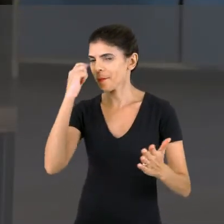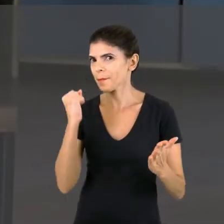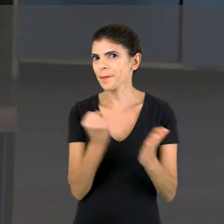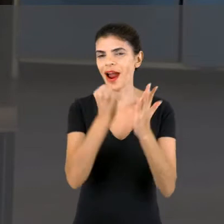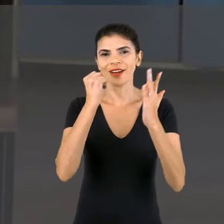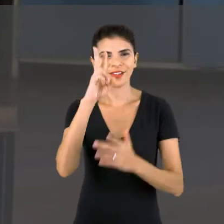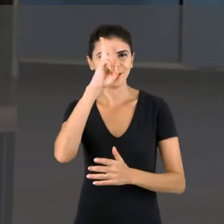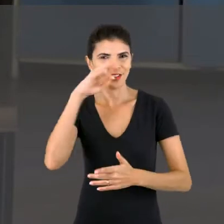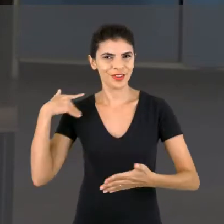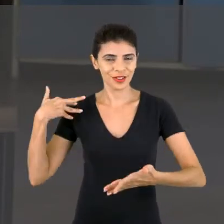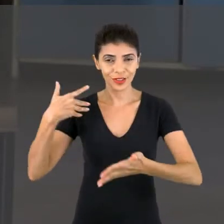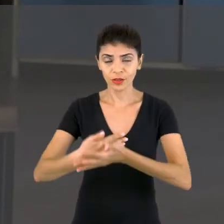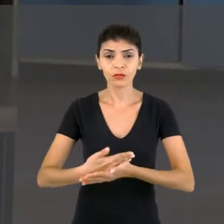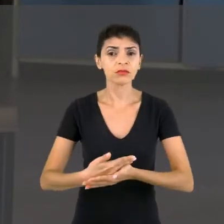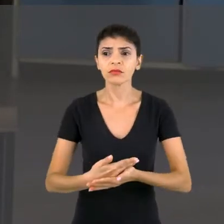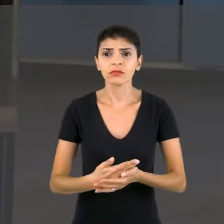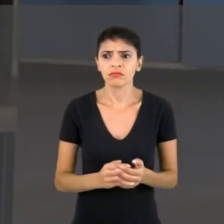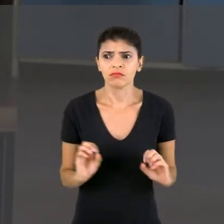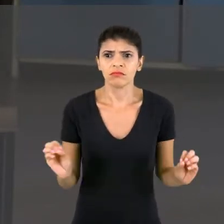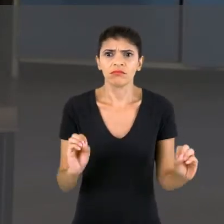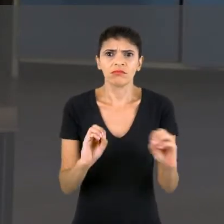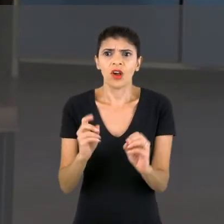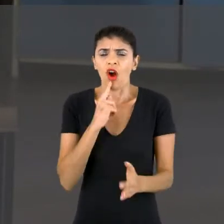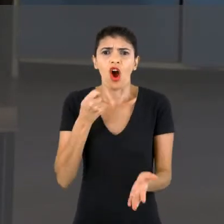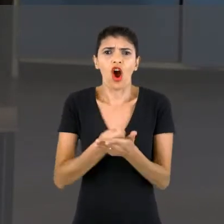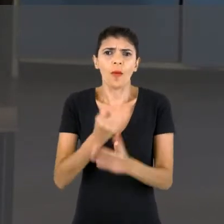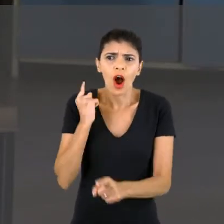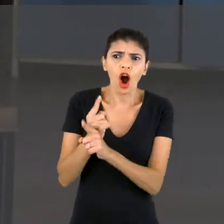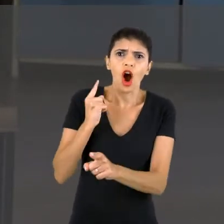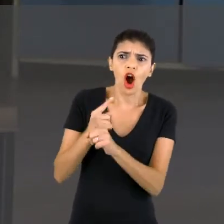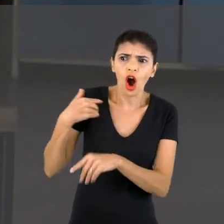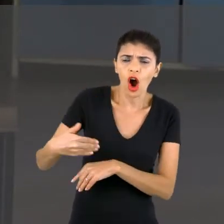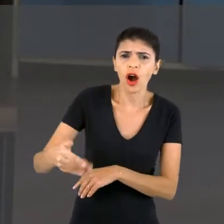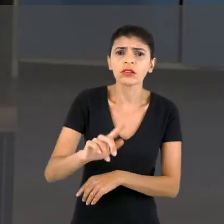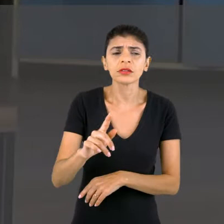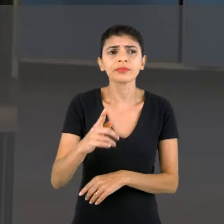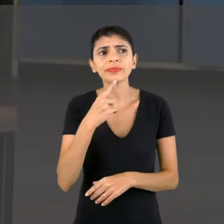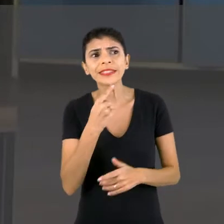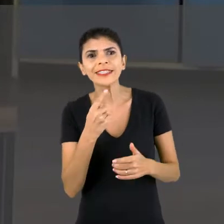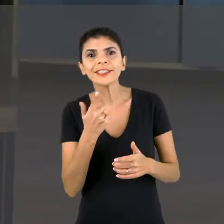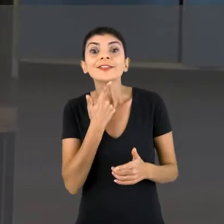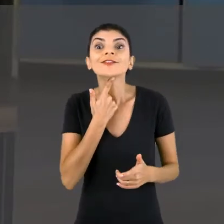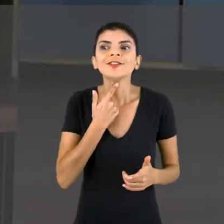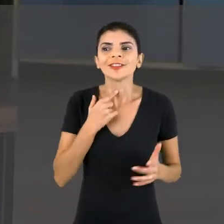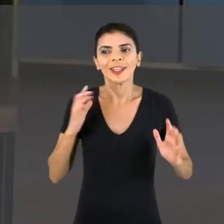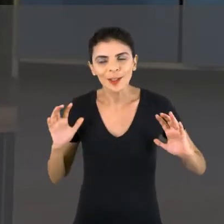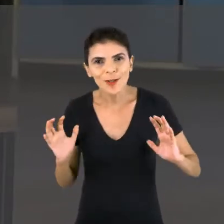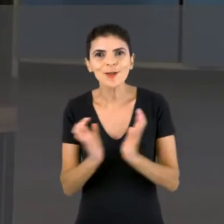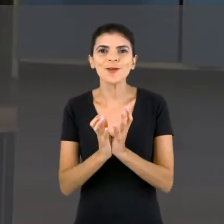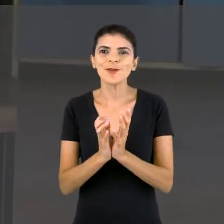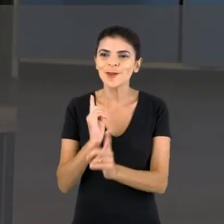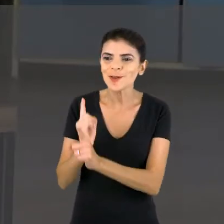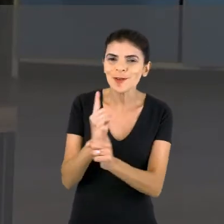outro marco, que a gente não tinha mais a obrigatoriedade do nosso encontro, então a gente tinha que escolher estar